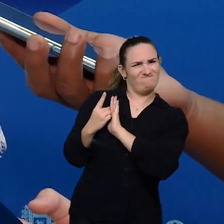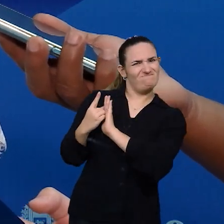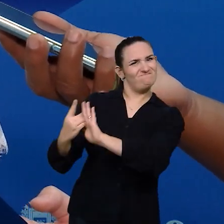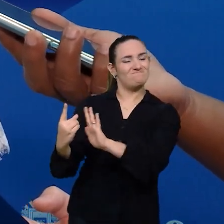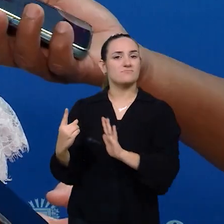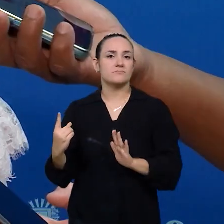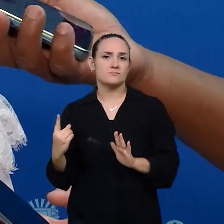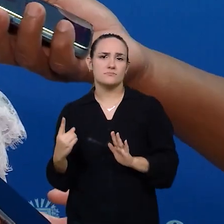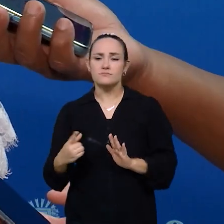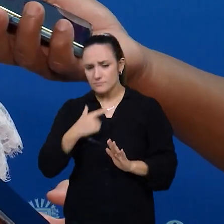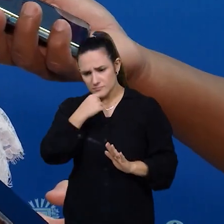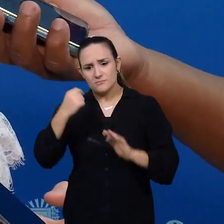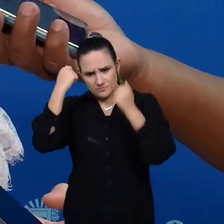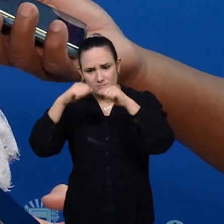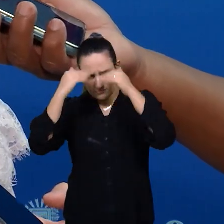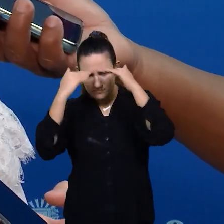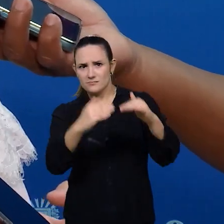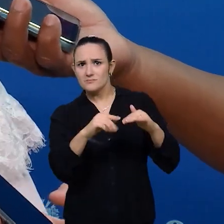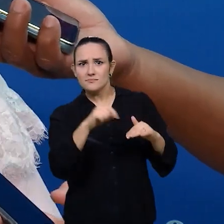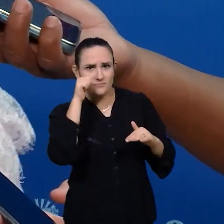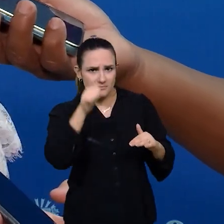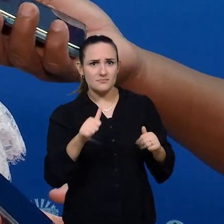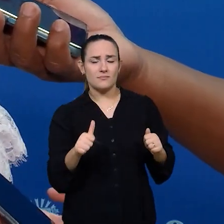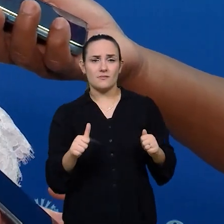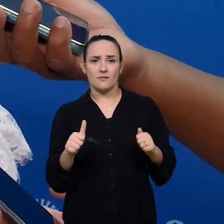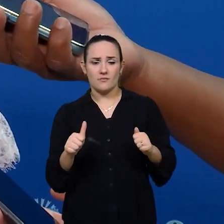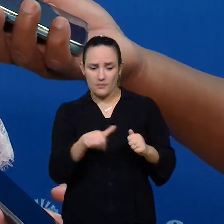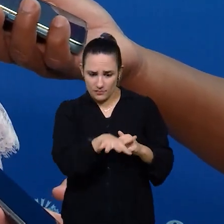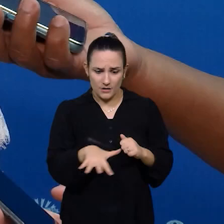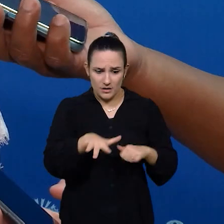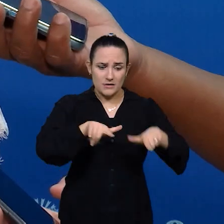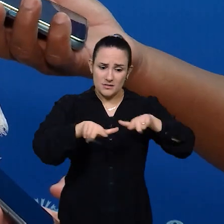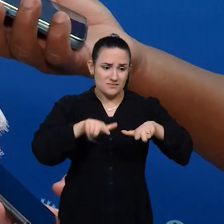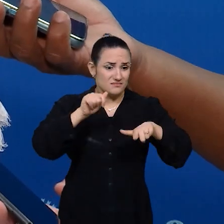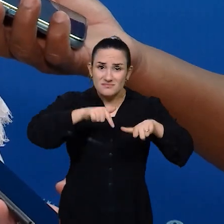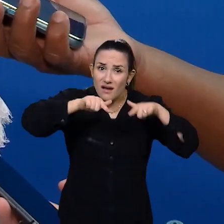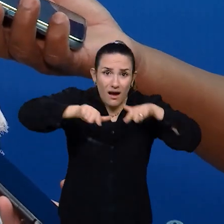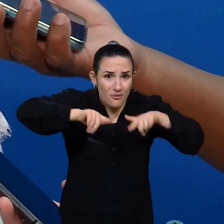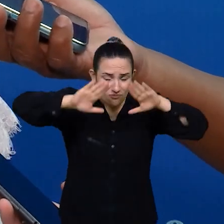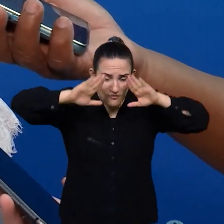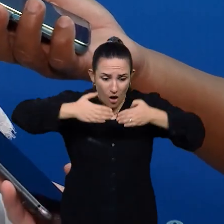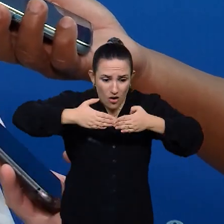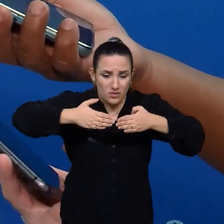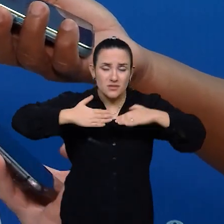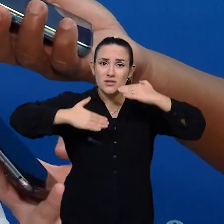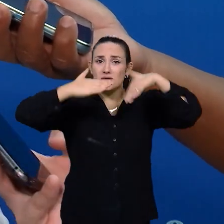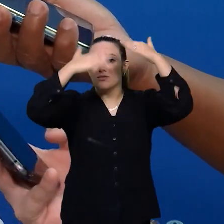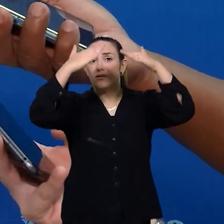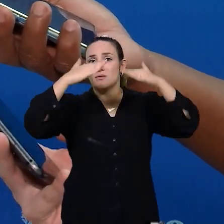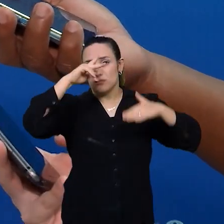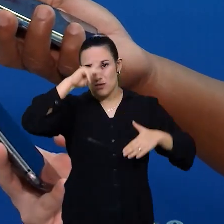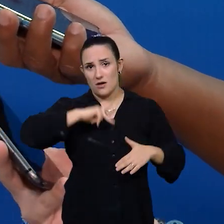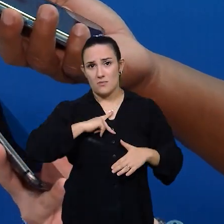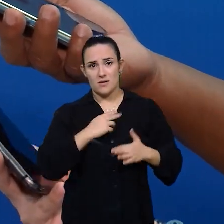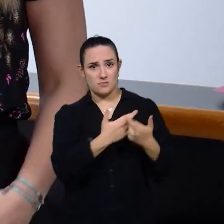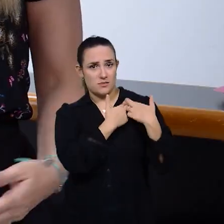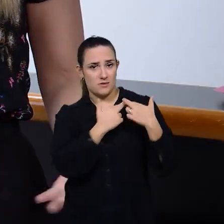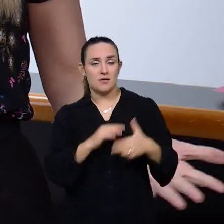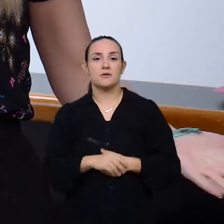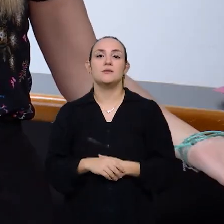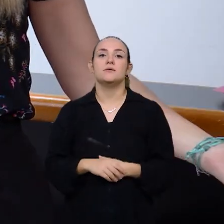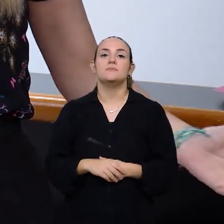de trabalhar. O homem tem que ter o respeito à mulher, e o ambiente de trabalho é um ambiente de trabalho, para se trabalhar, para se desenvolver a